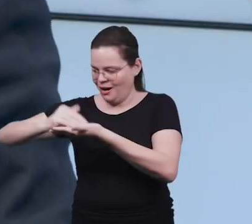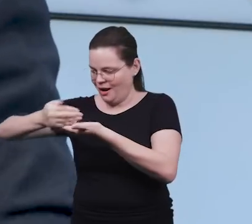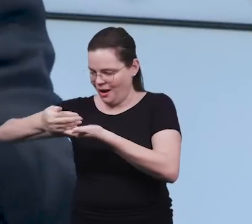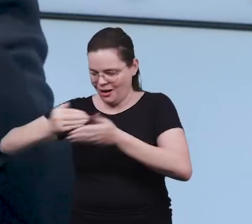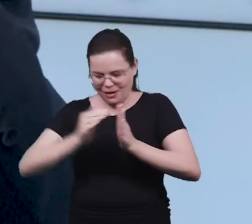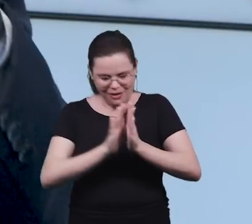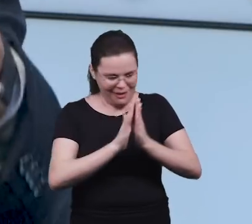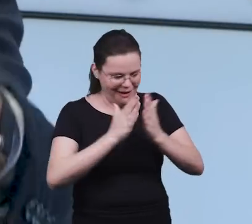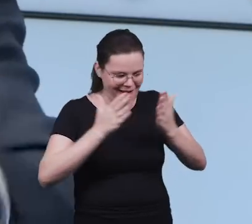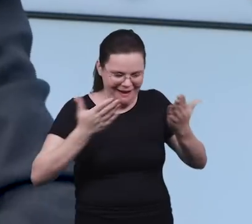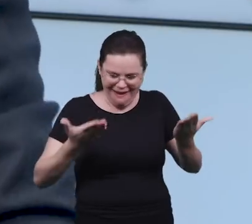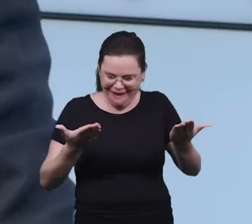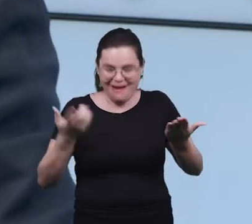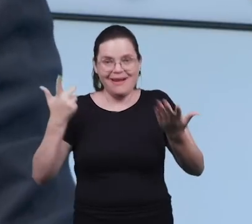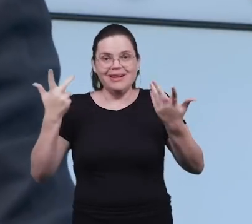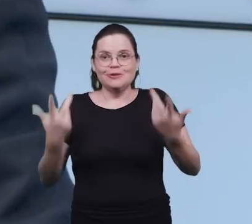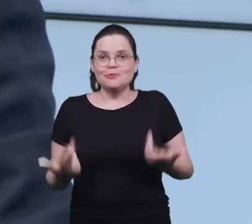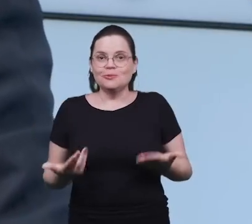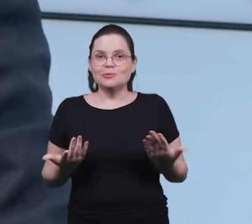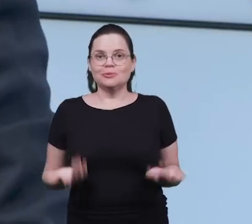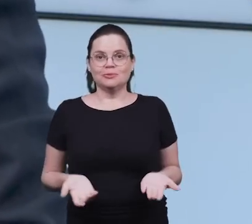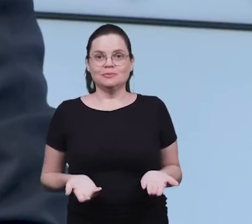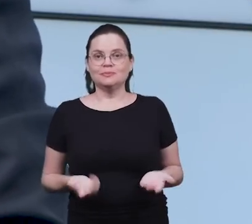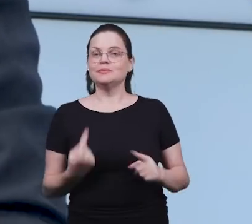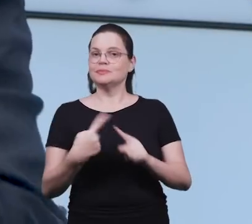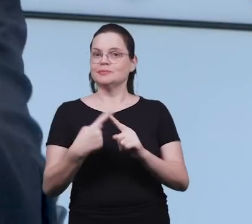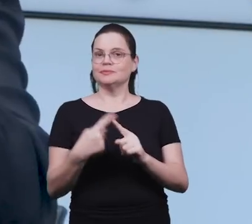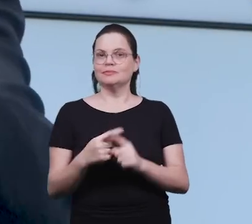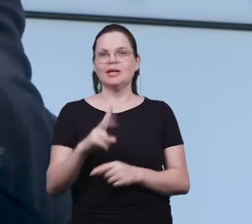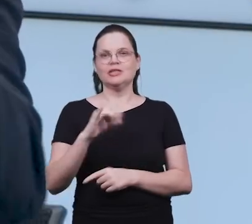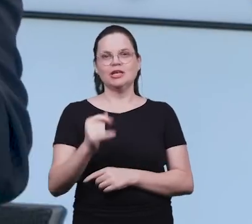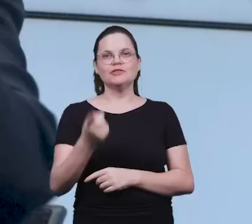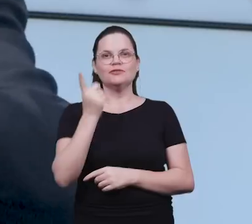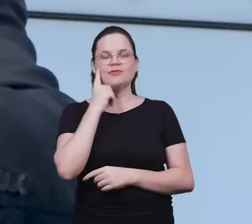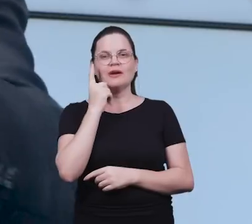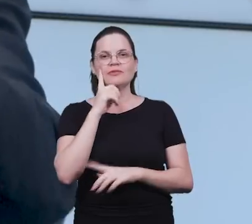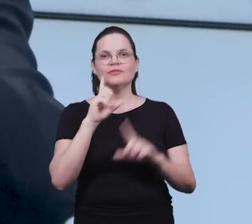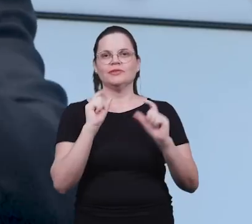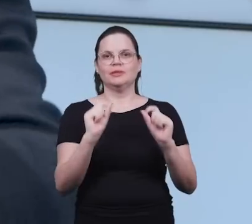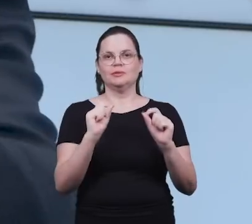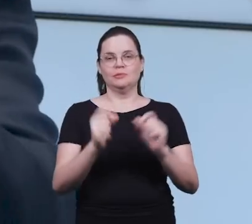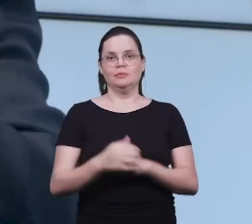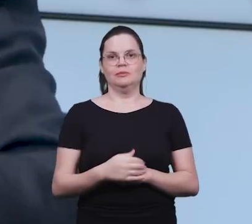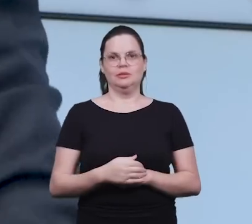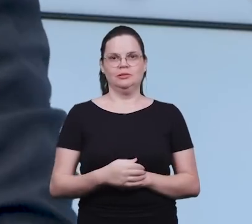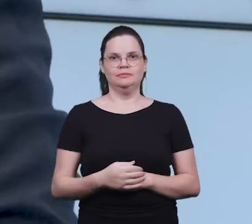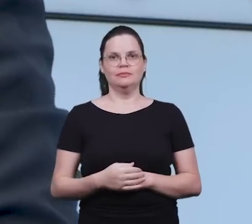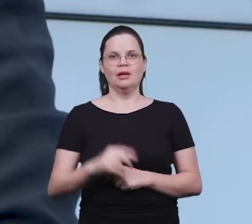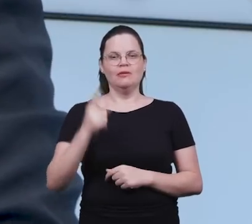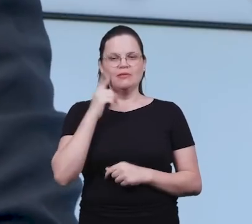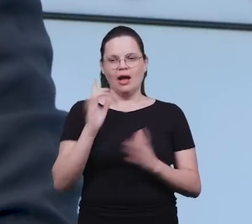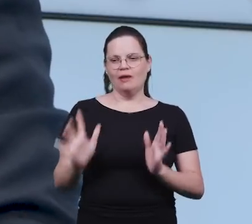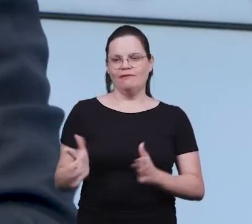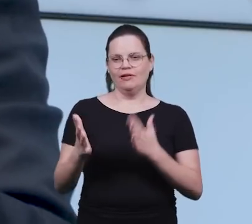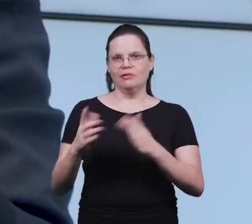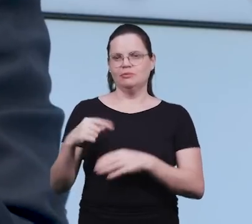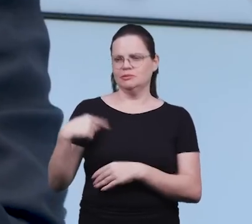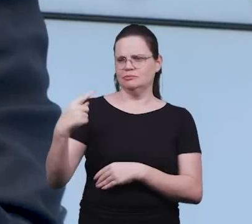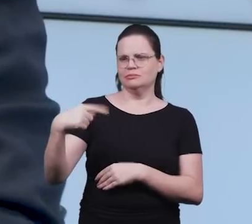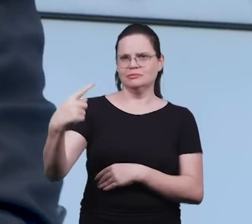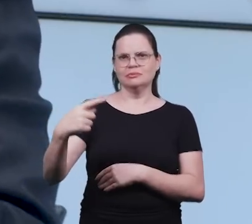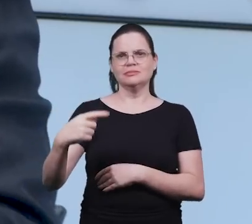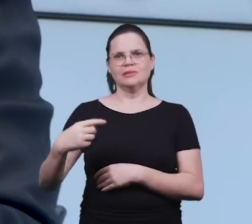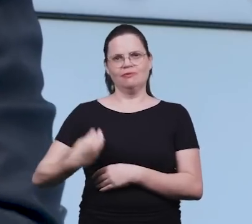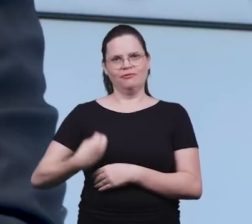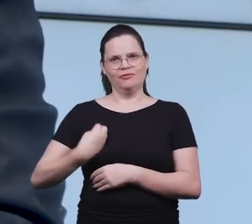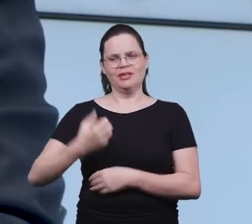né, os avivamentos posteriores, e ali olhando, pesquisando, já vimos muita